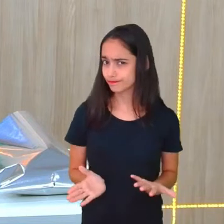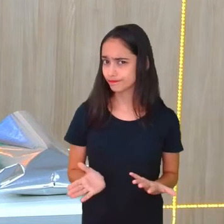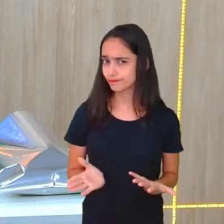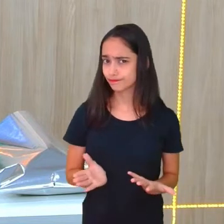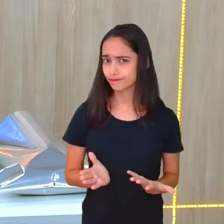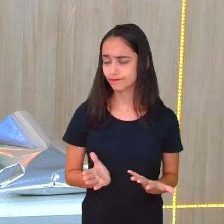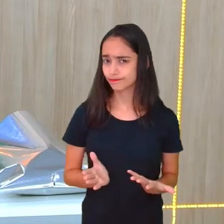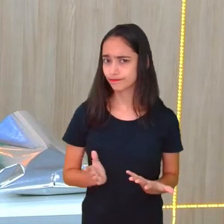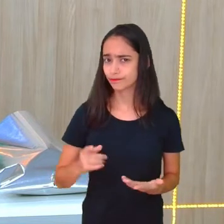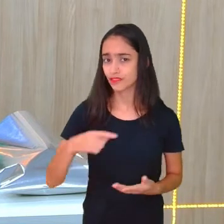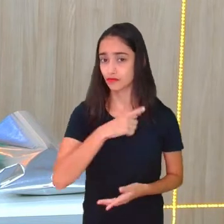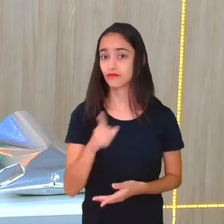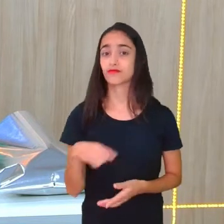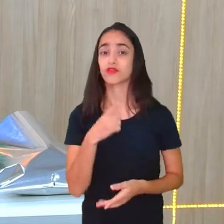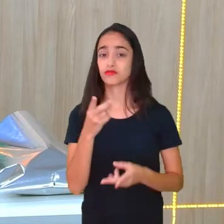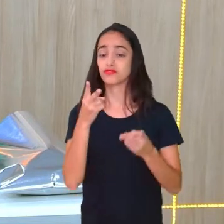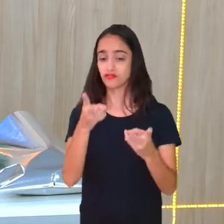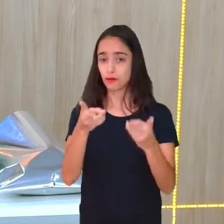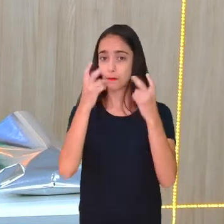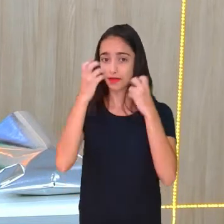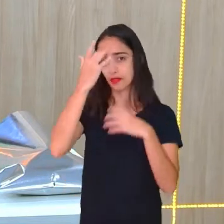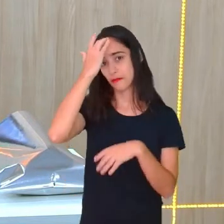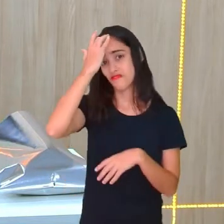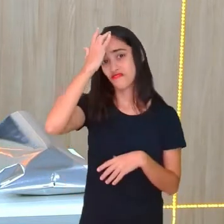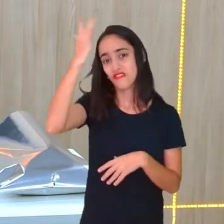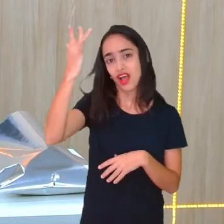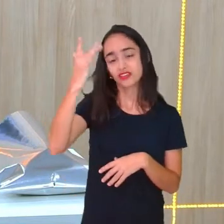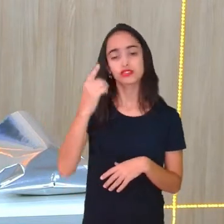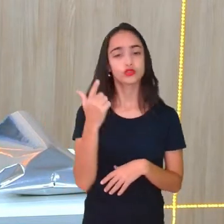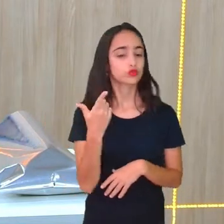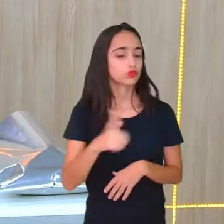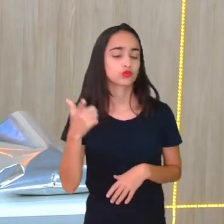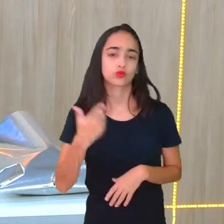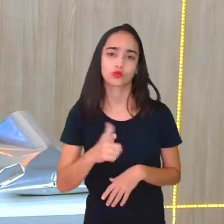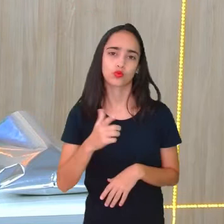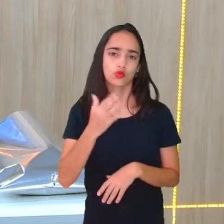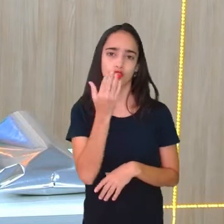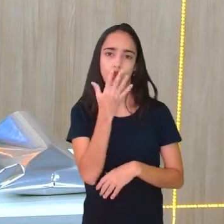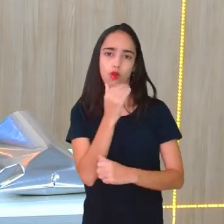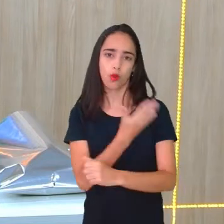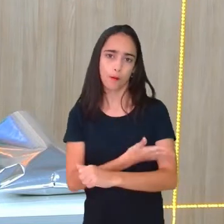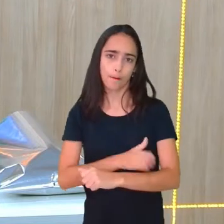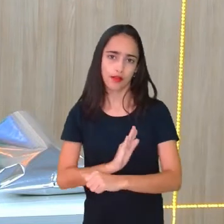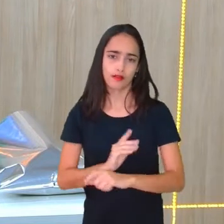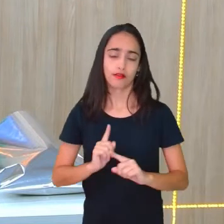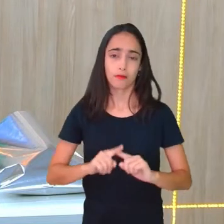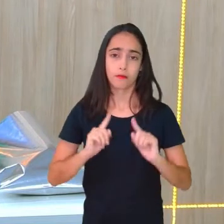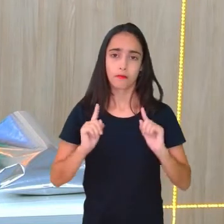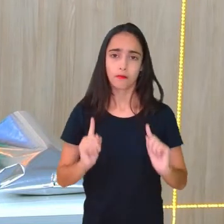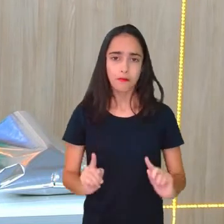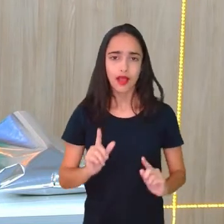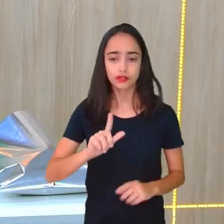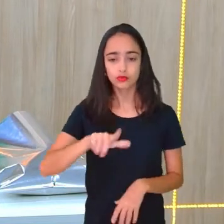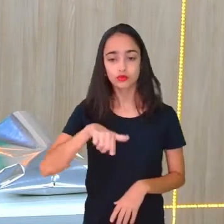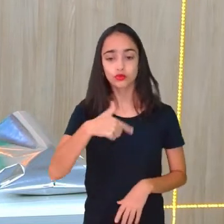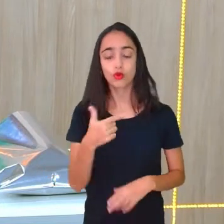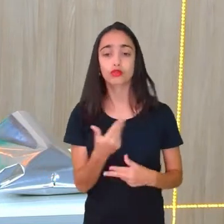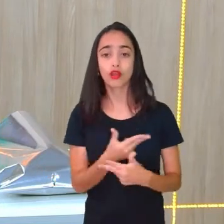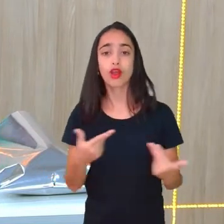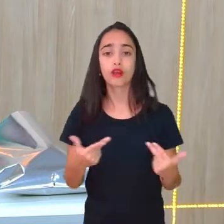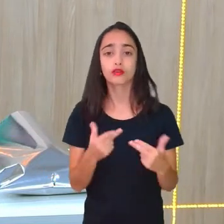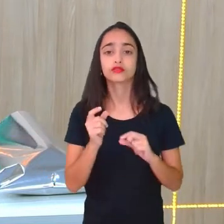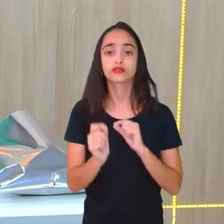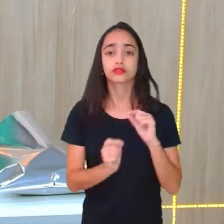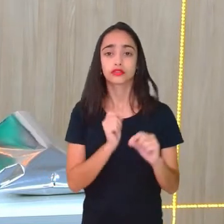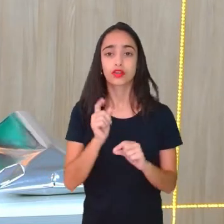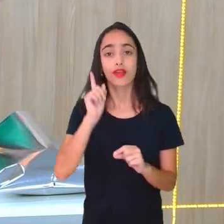Né? Vocês podem perceber com facilidade que não tem branca aqui. Mas eu queria fazer outra observação. Gente, isso